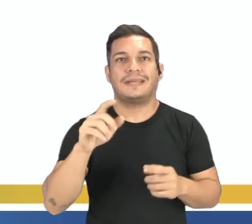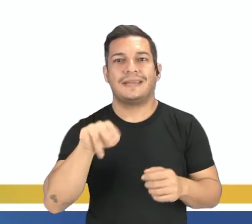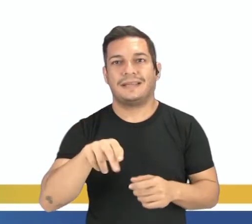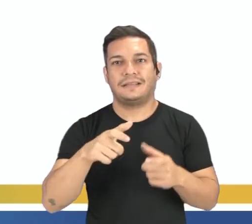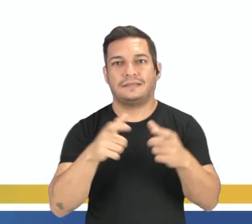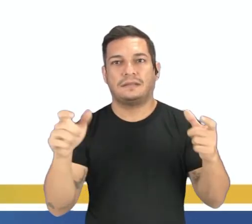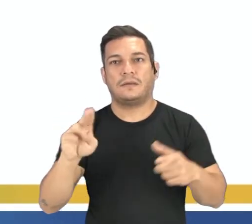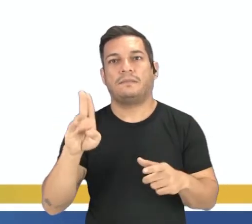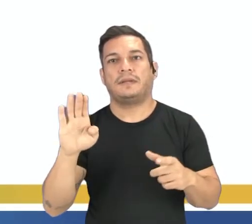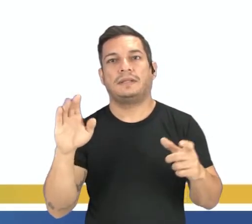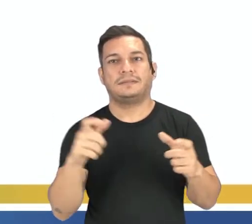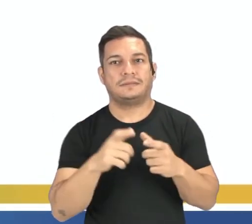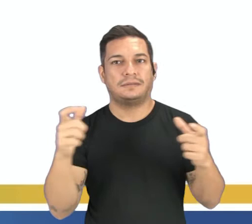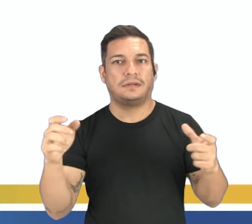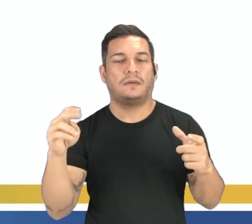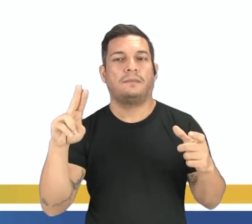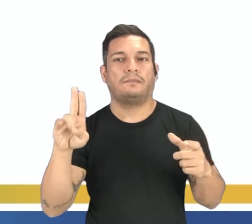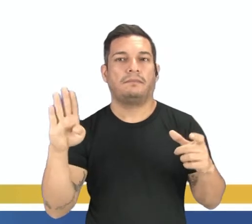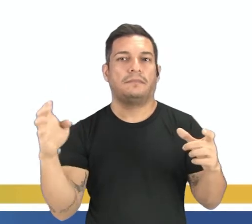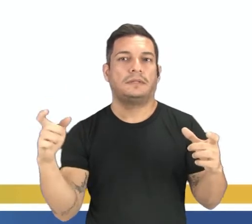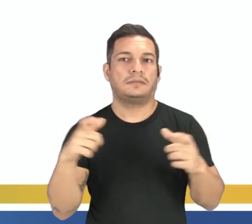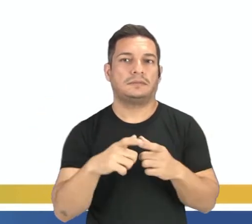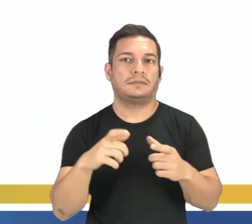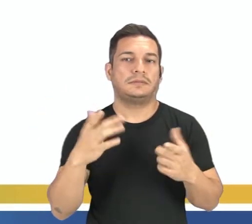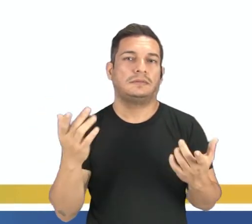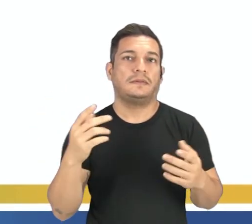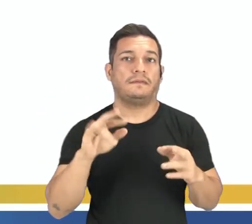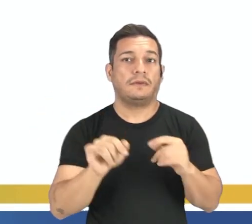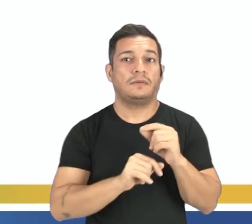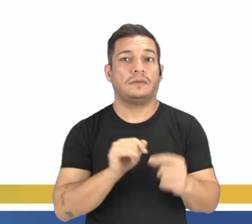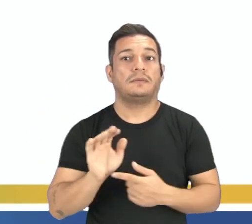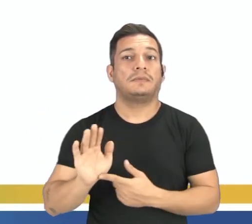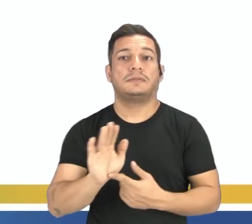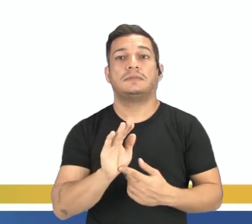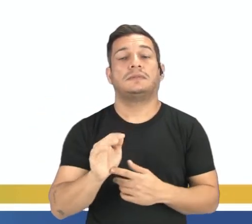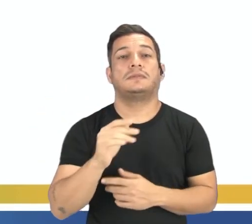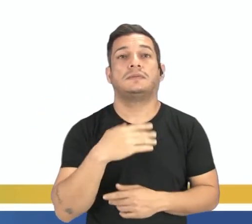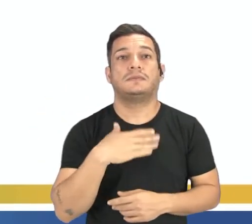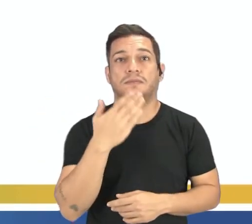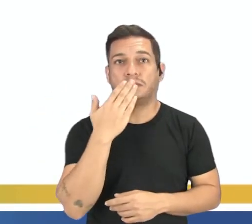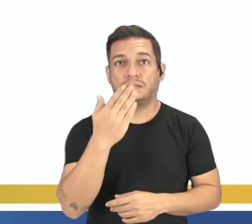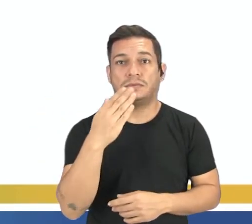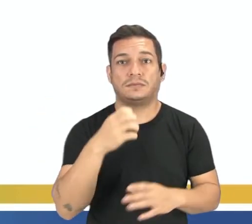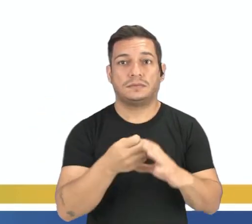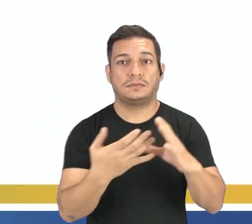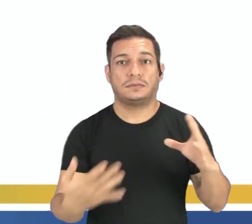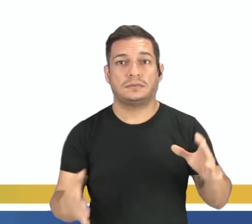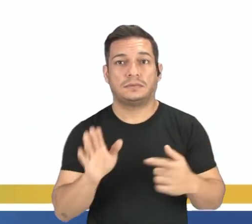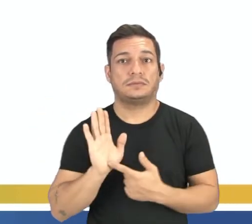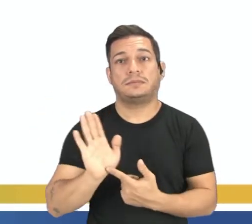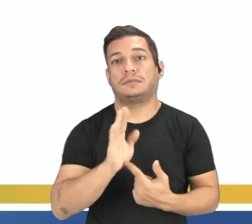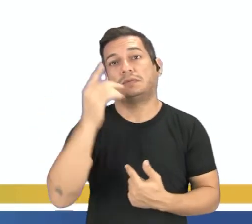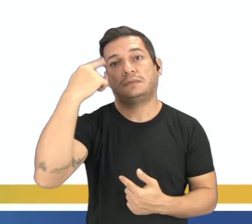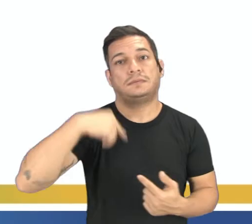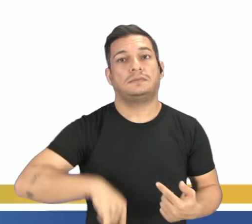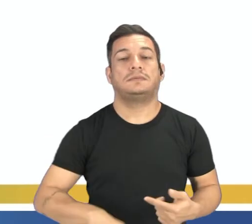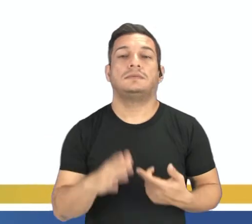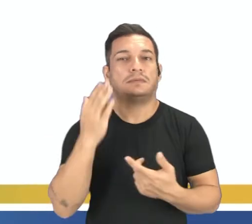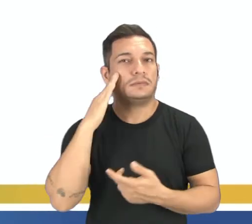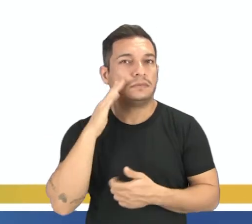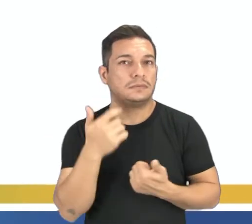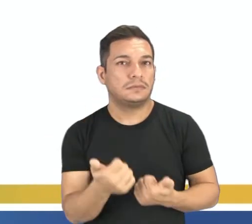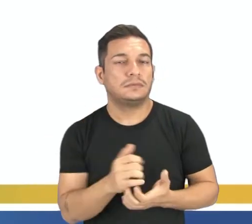ou Nzinho, ou Bzão, ou Bzinho, vai determinar um nível a mais de característica, de expressão da característica.